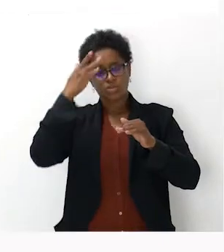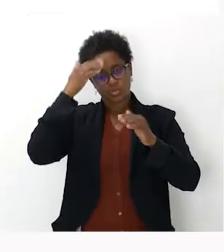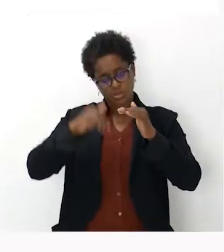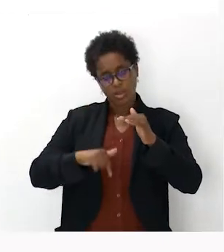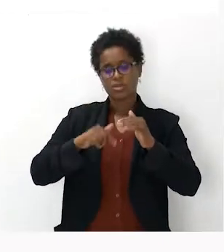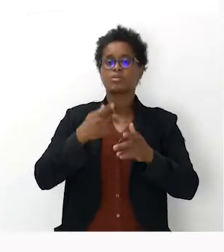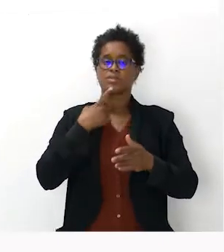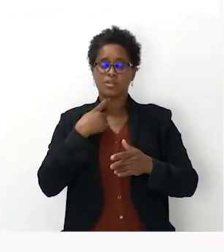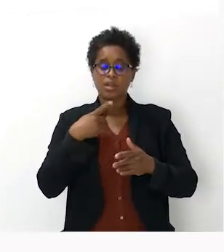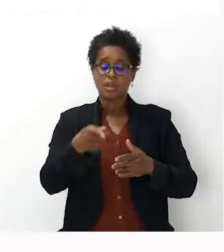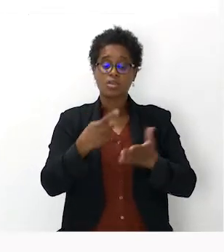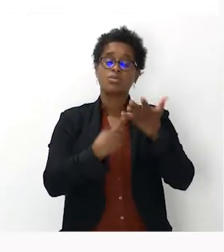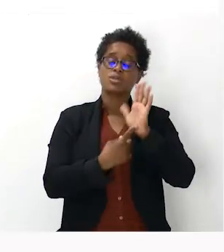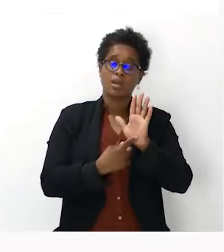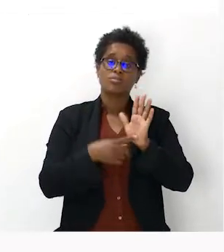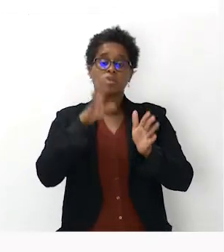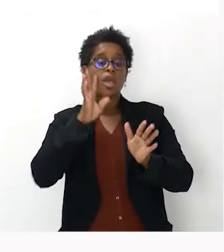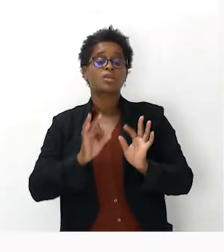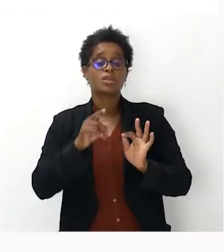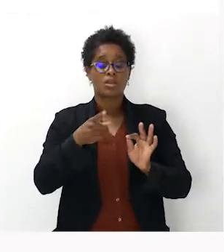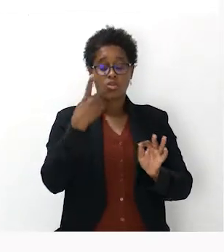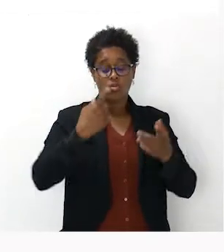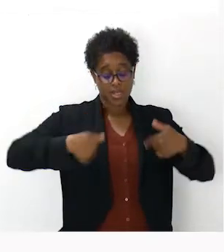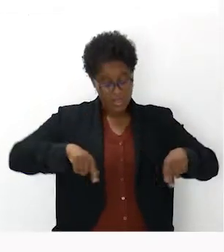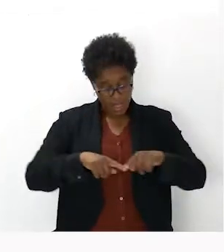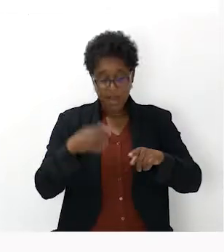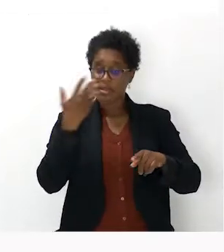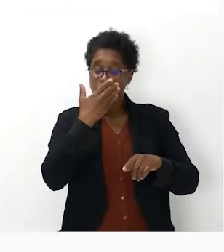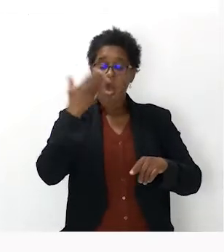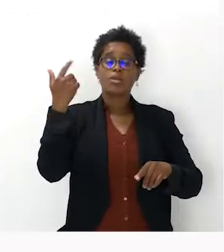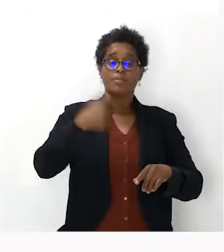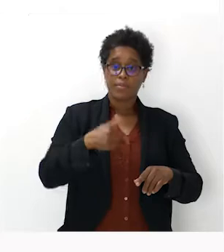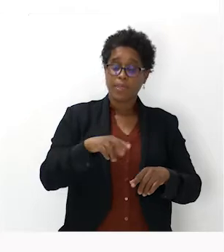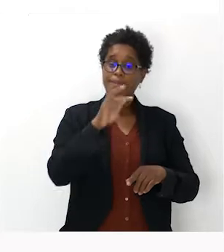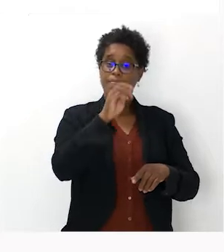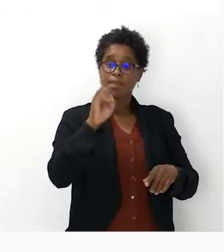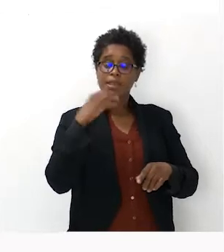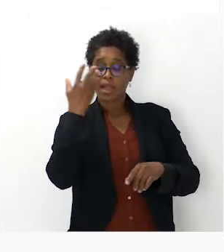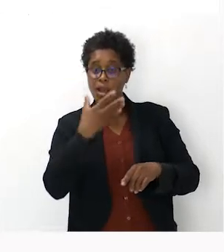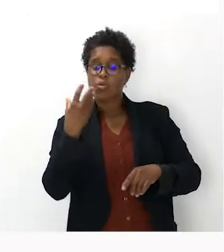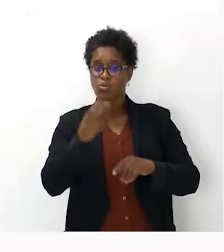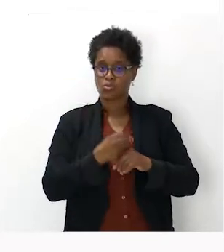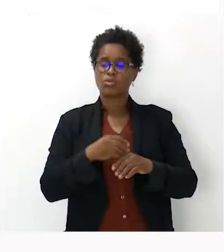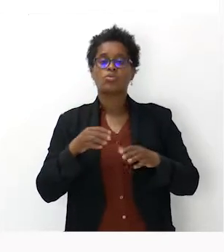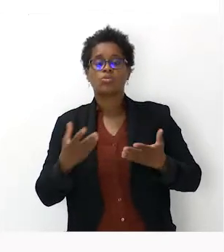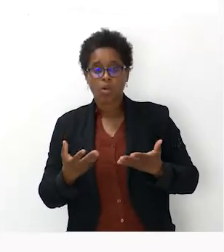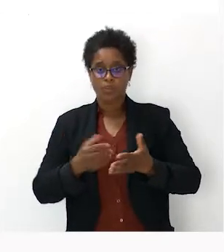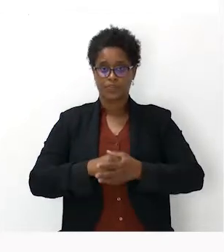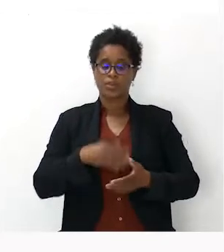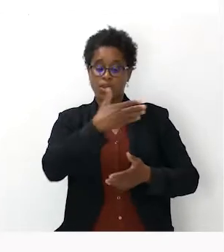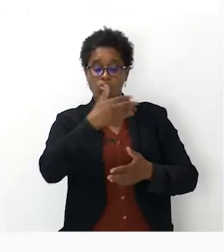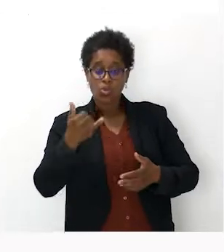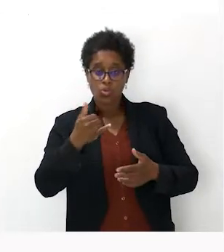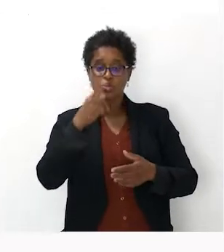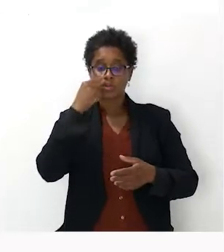Temos aqui um exemplo. Diz assim, em uma sala de aula existem 30 alunos, dos quais 12